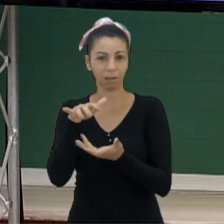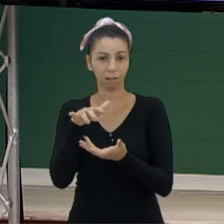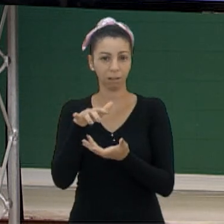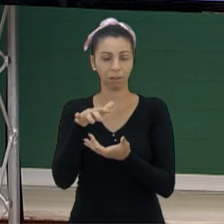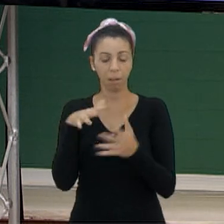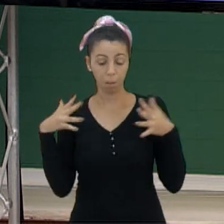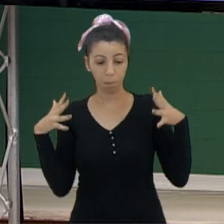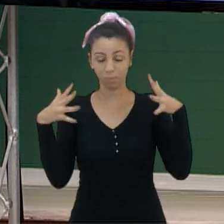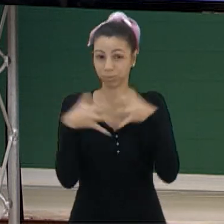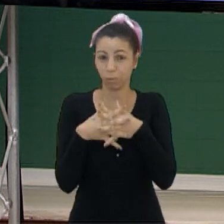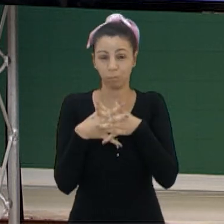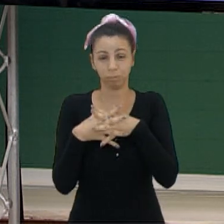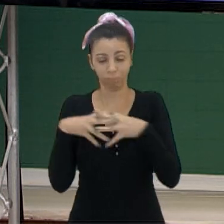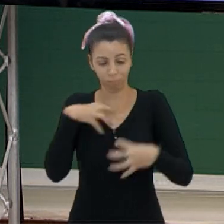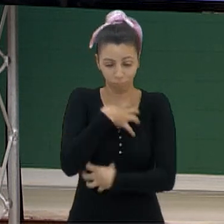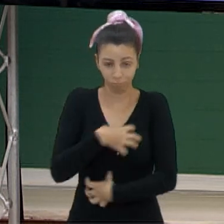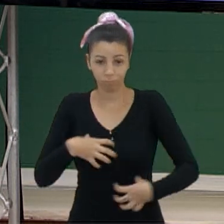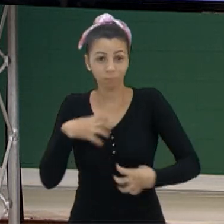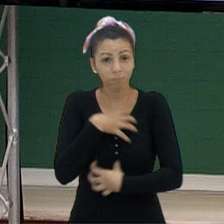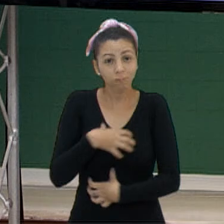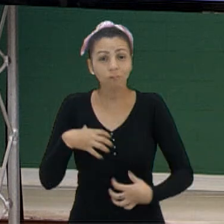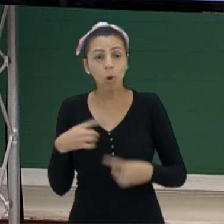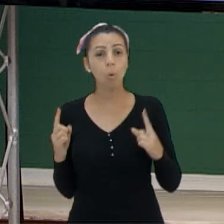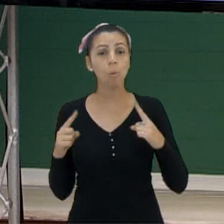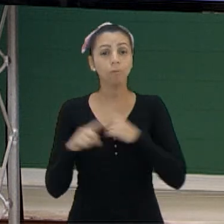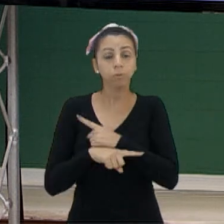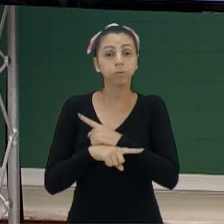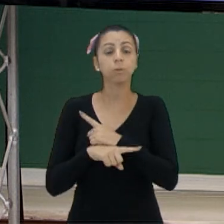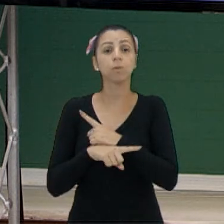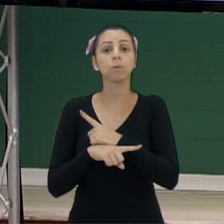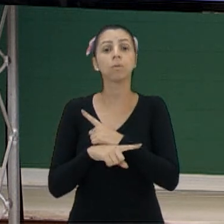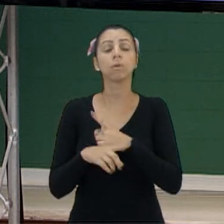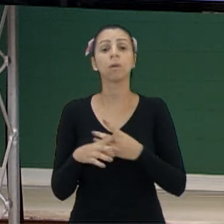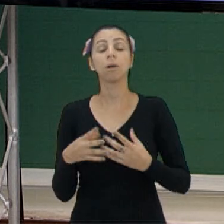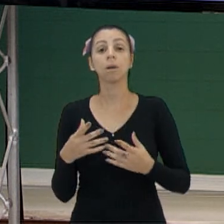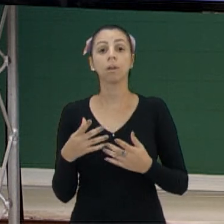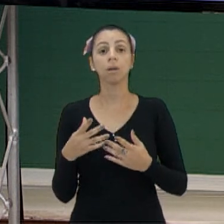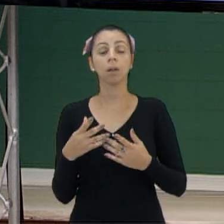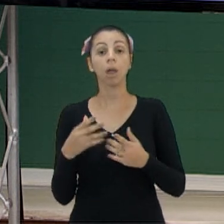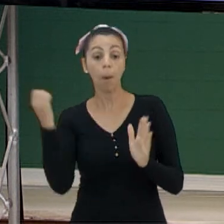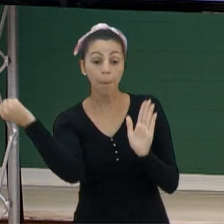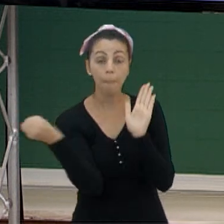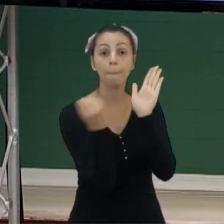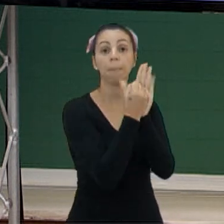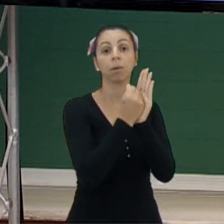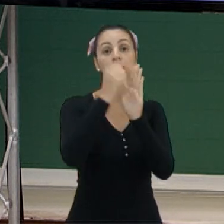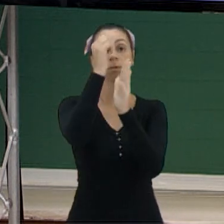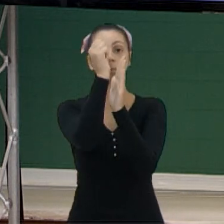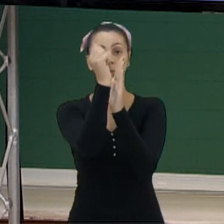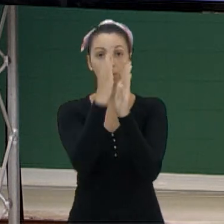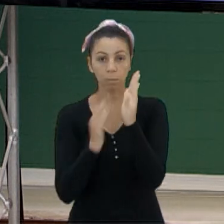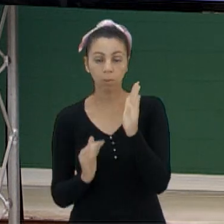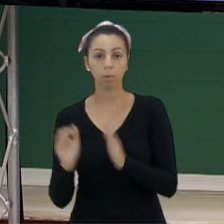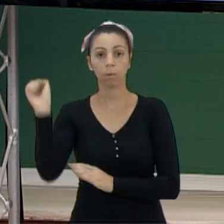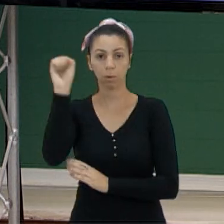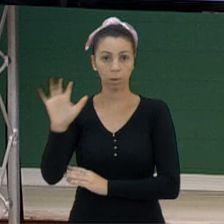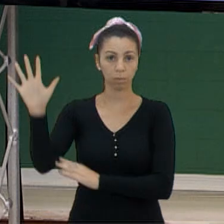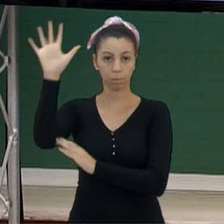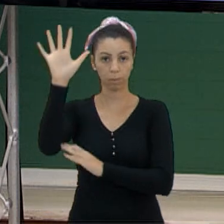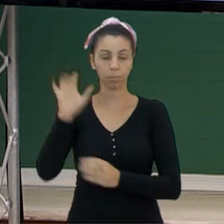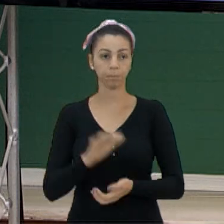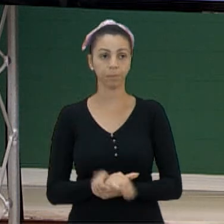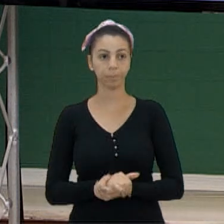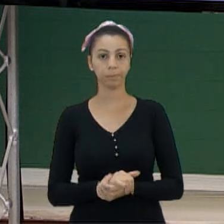essa dualidade aí, que vai ser o ponto marco do Barroco europeu.